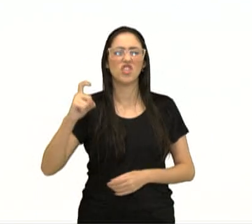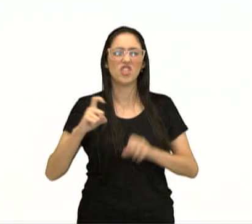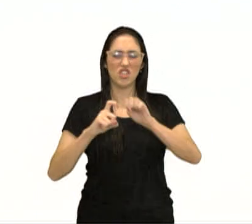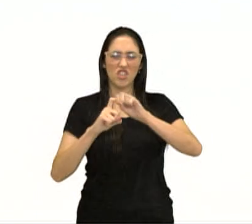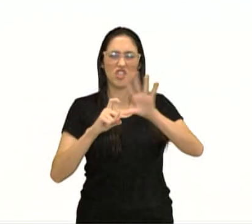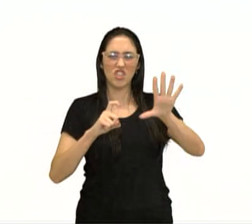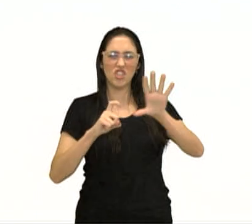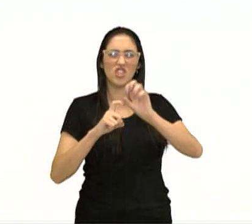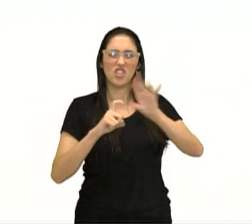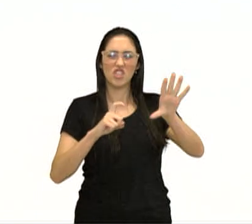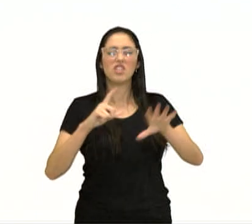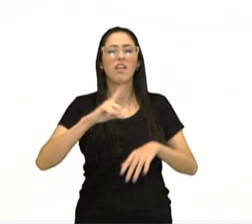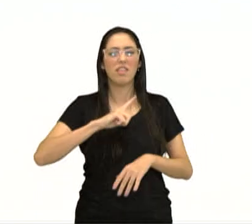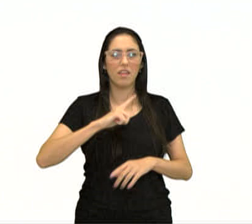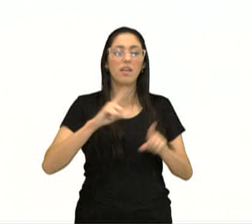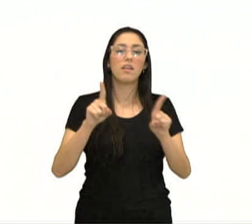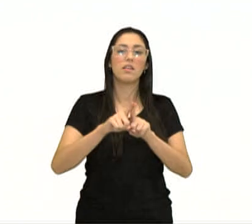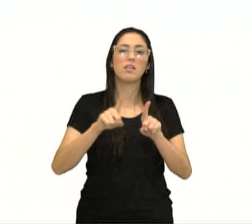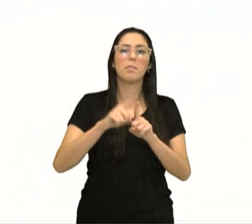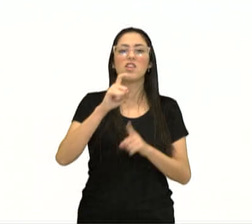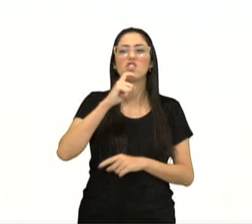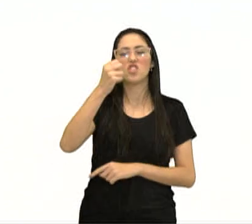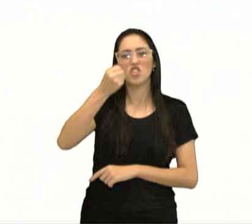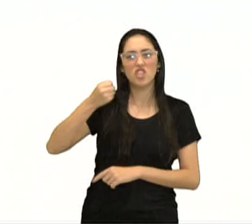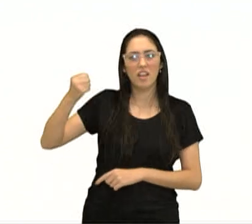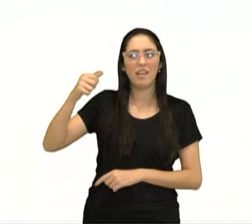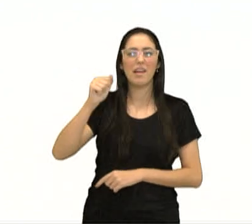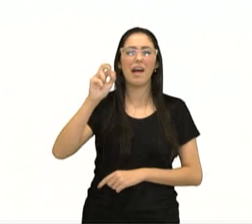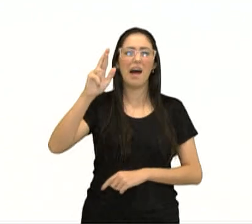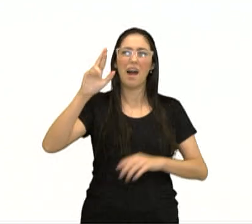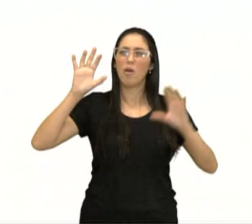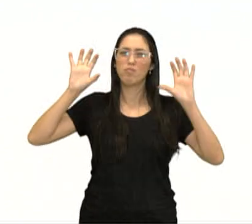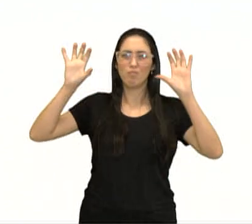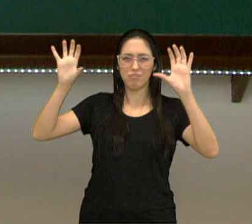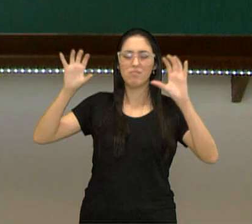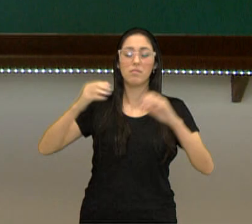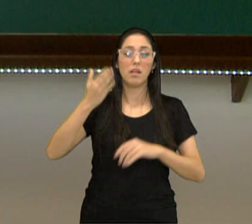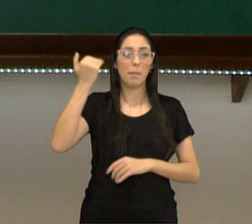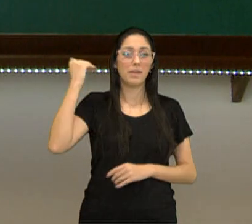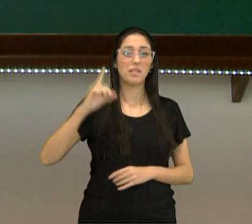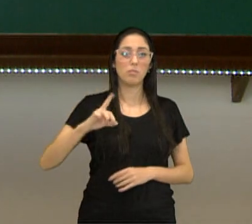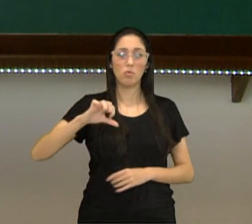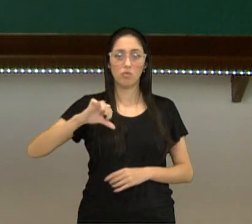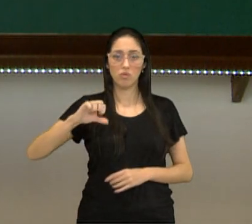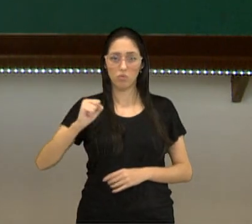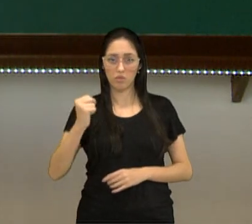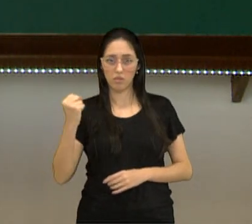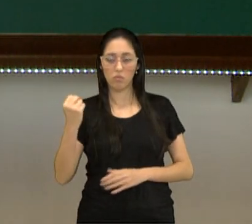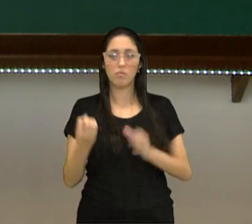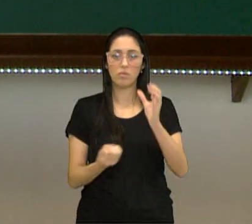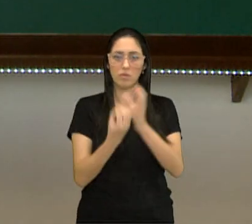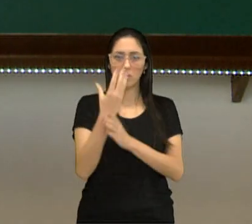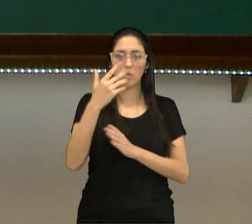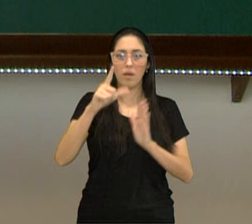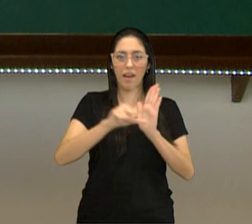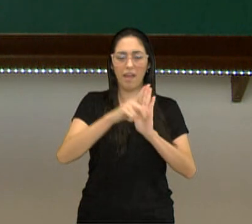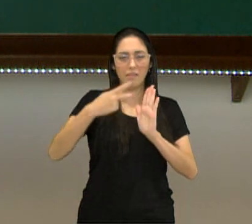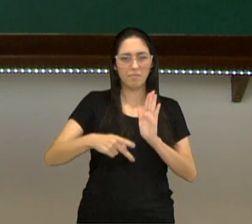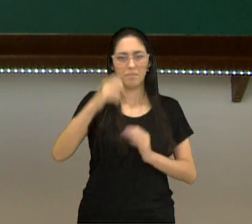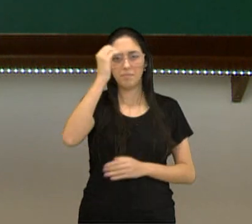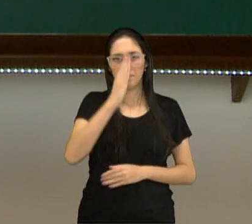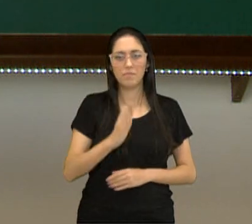nas geladeiras, nos ares condicionados. Em 1988, no Brasil, foi criada uma lei que determinava que a partir